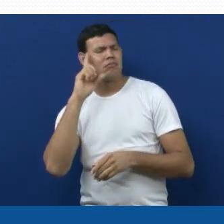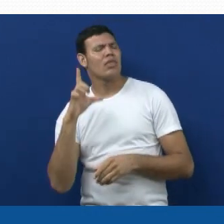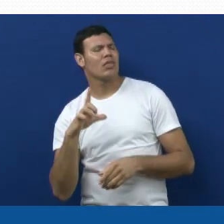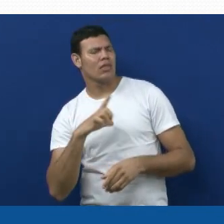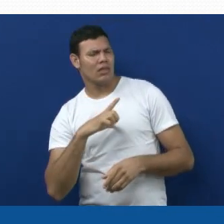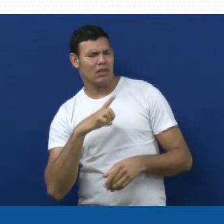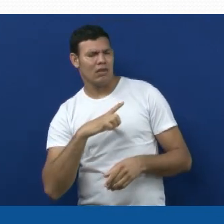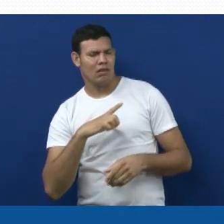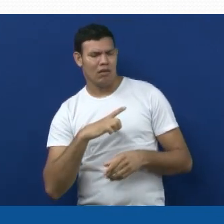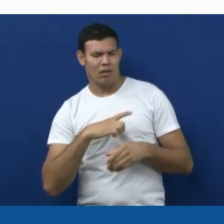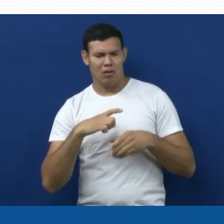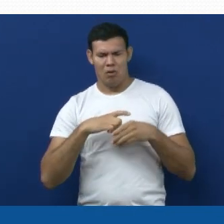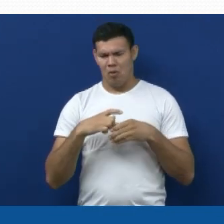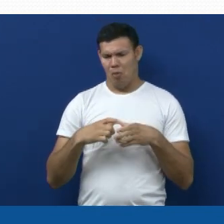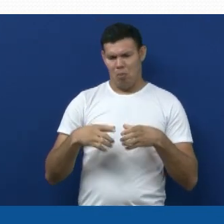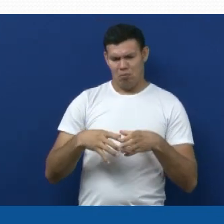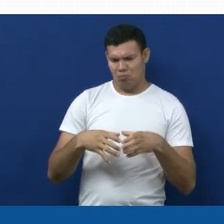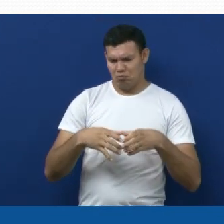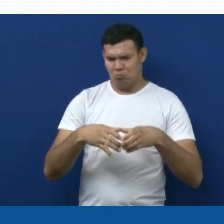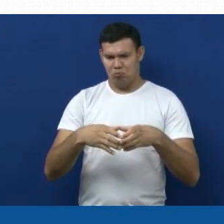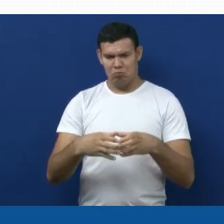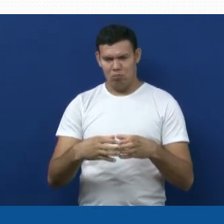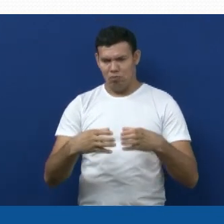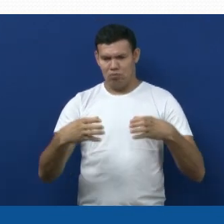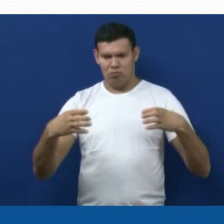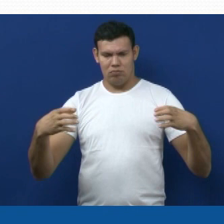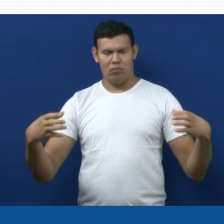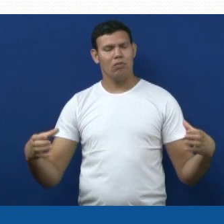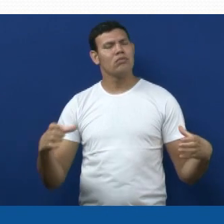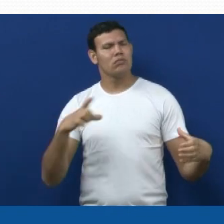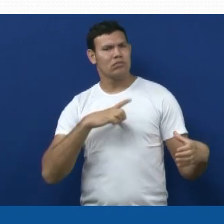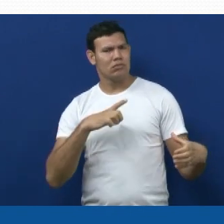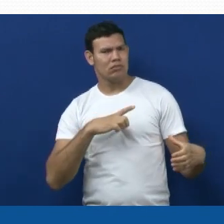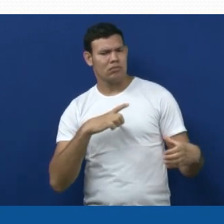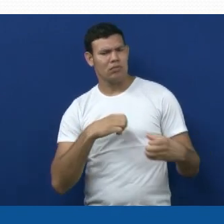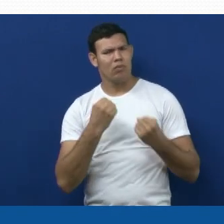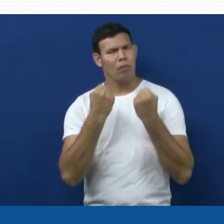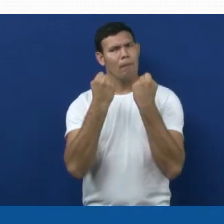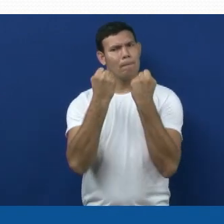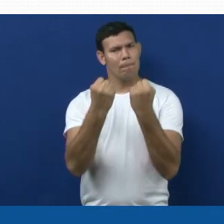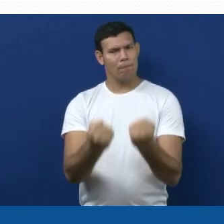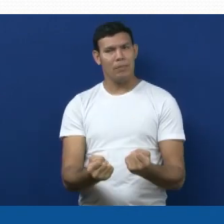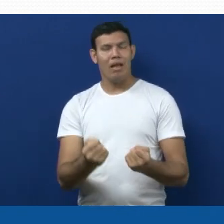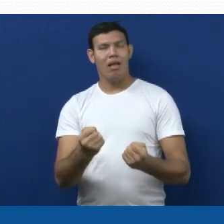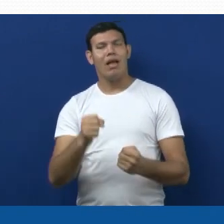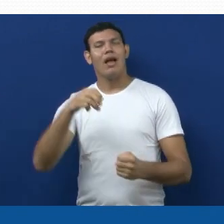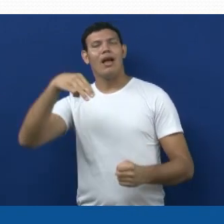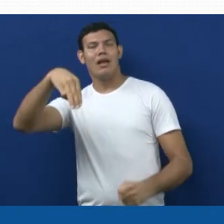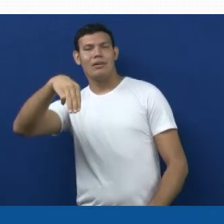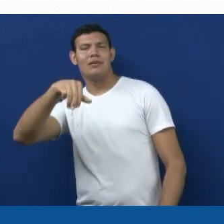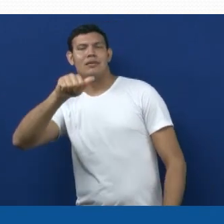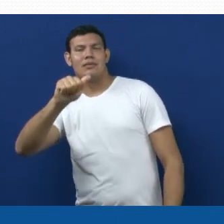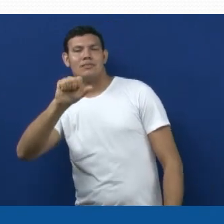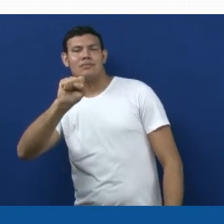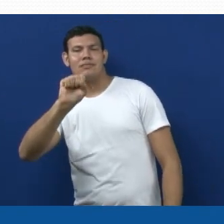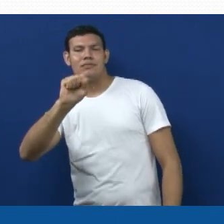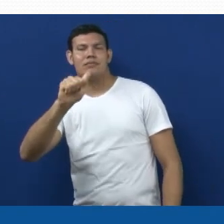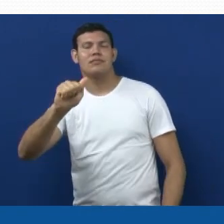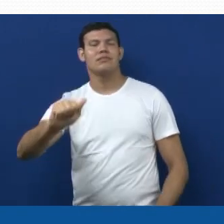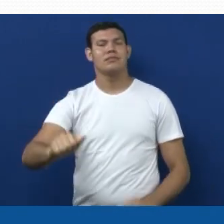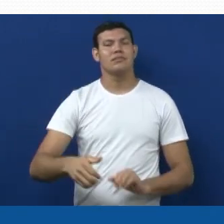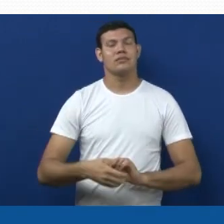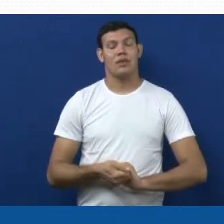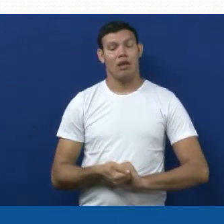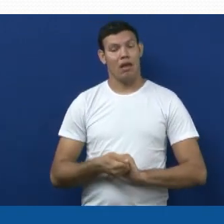um espaço, que ocupa um espaço e que tem massa. Então, em duas linhas você consegue definir matéria. Então, matéria é tudo